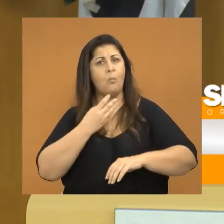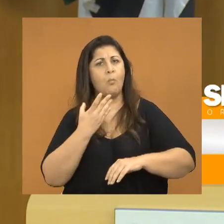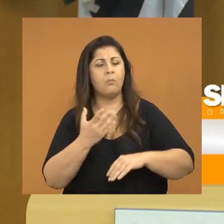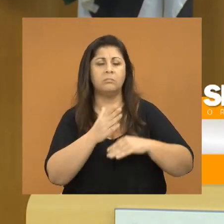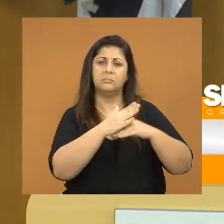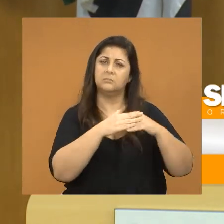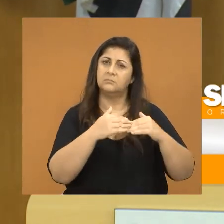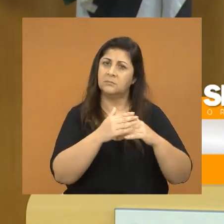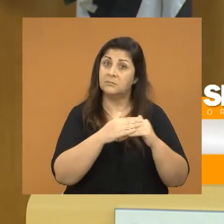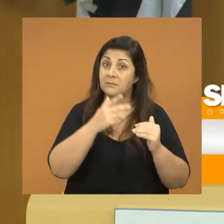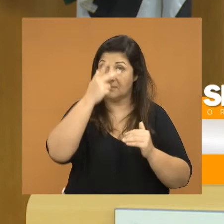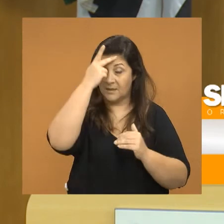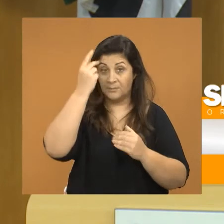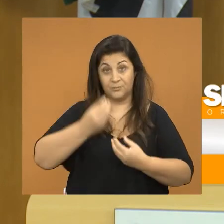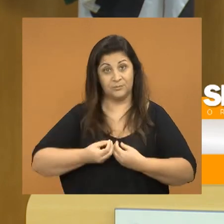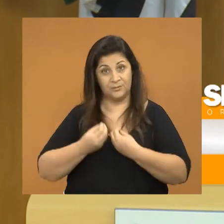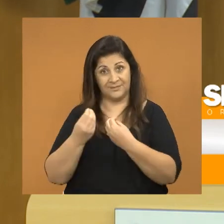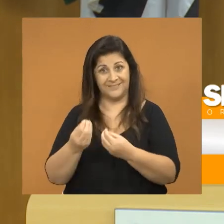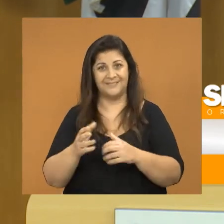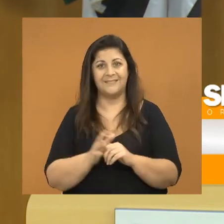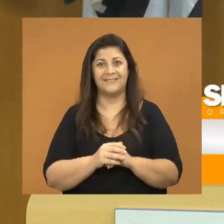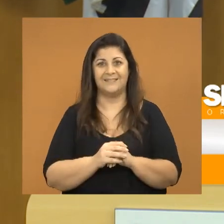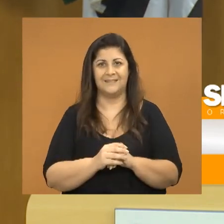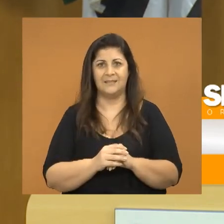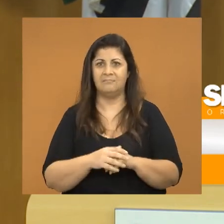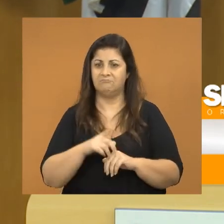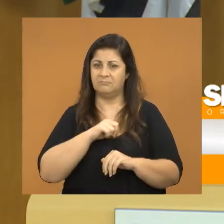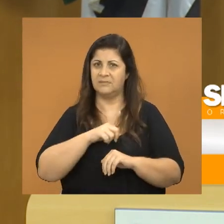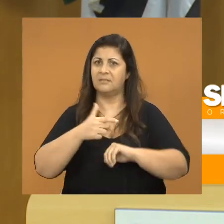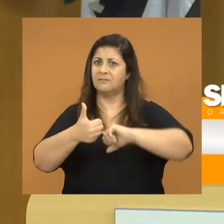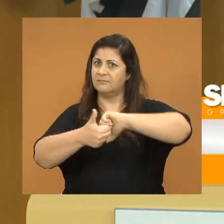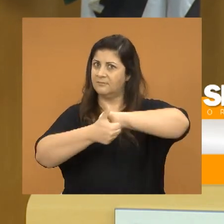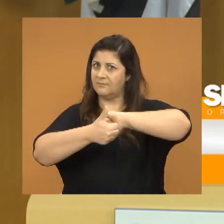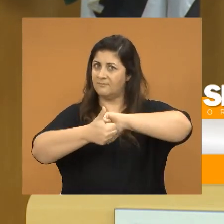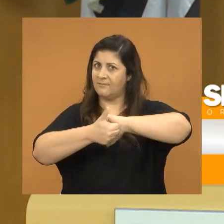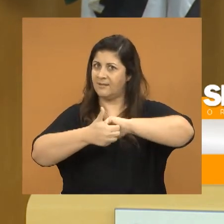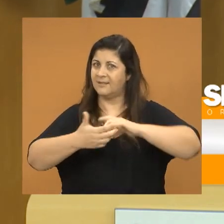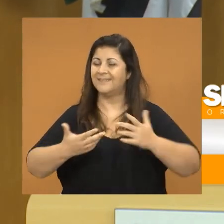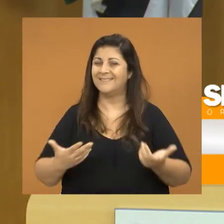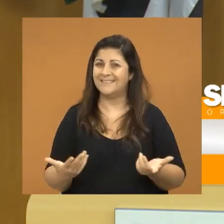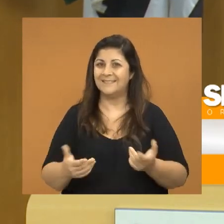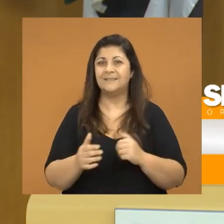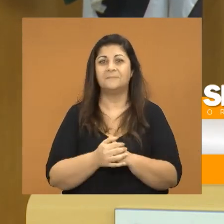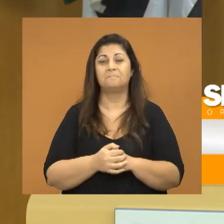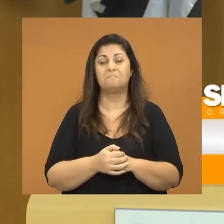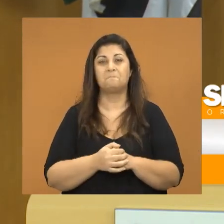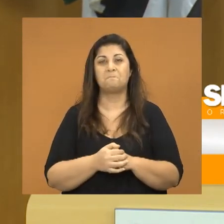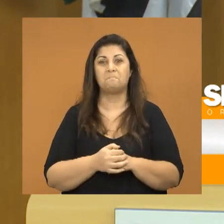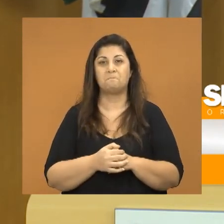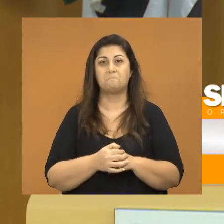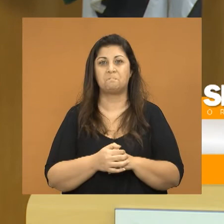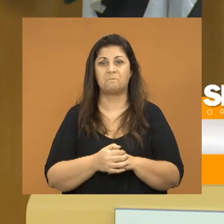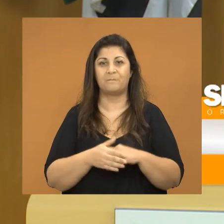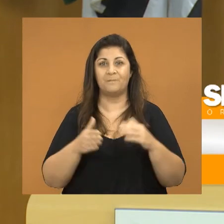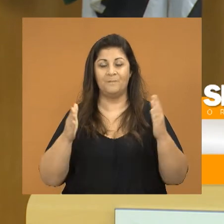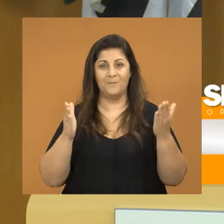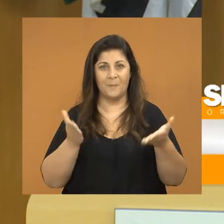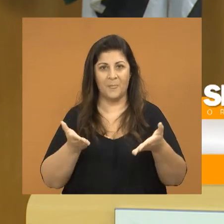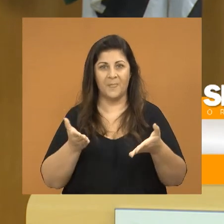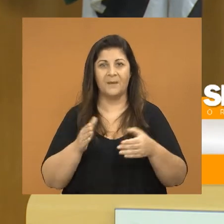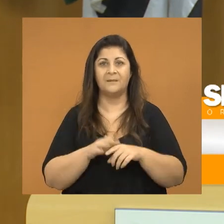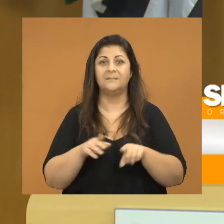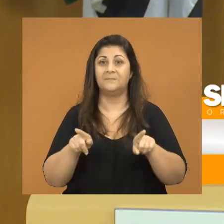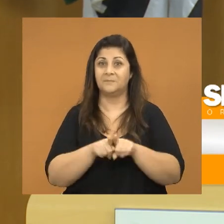da segurança e dos rigorosos padrões de qualidade e no auxílio do sistema, hoje, com o auxílio